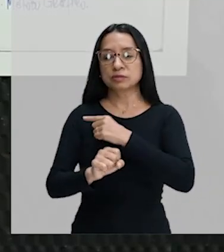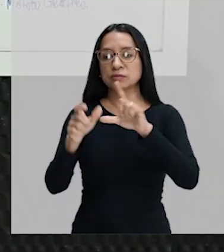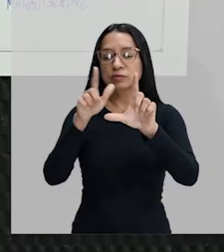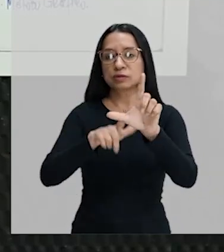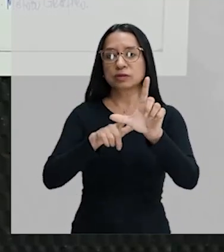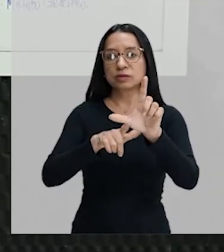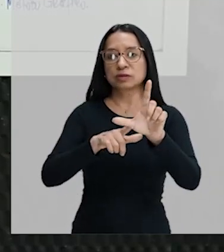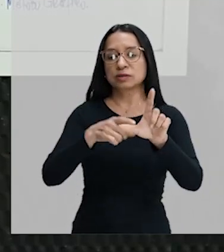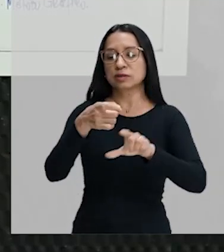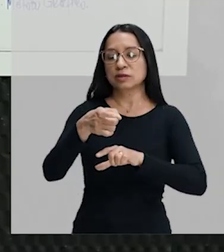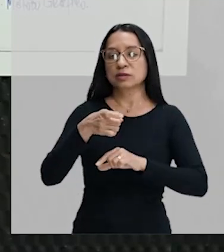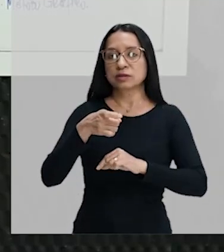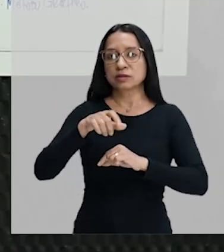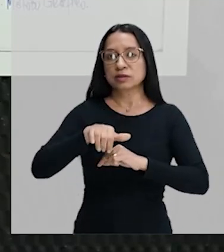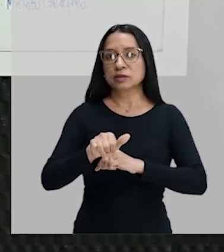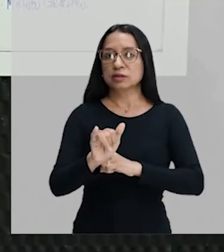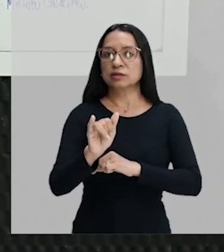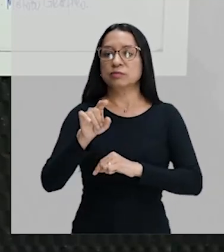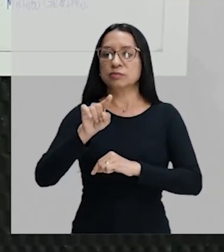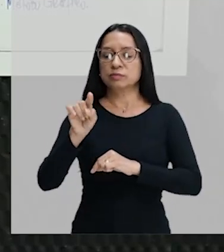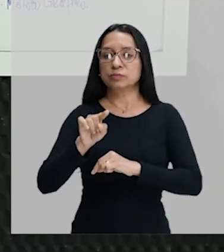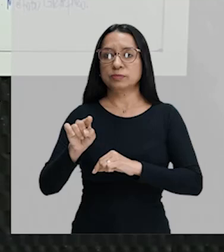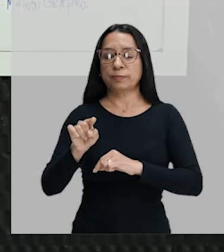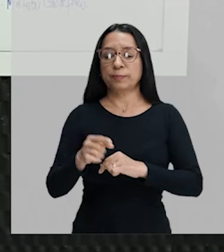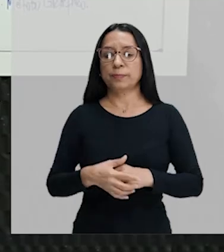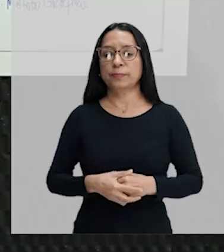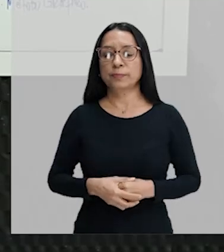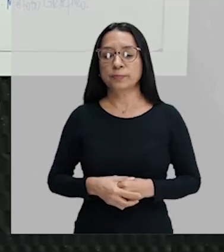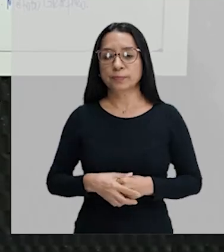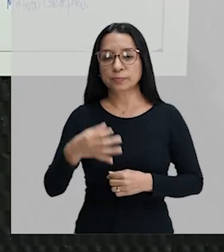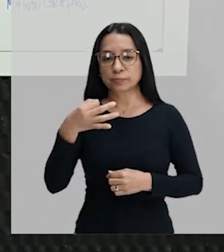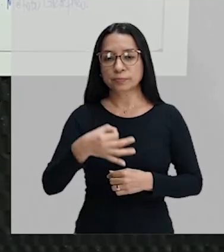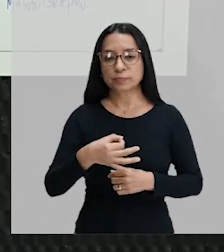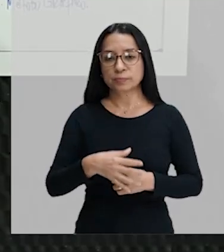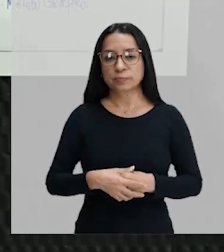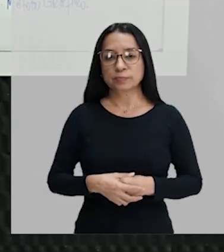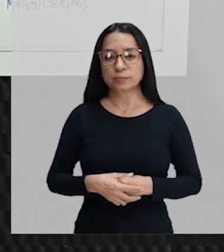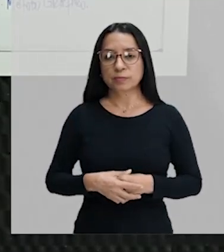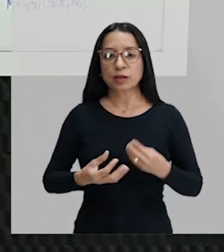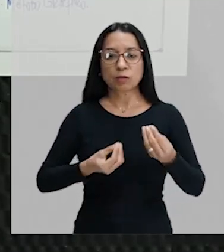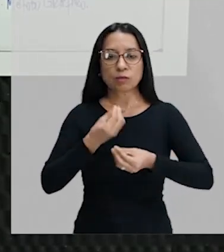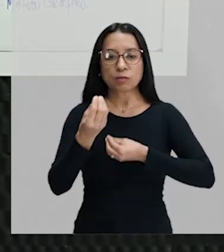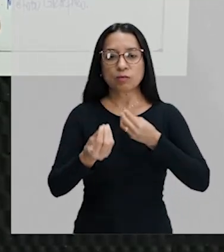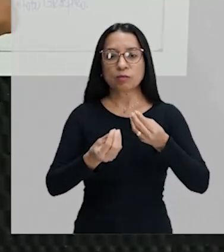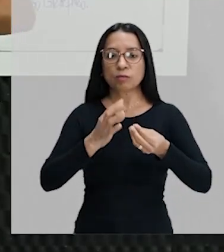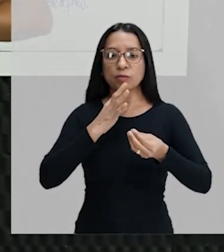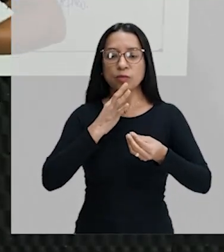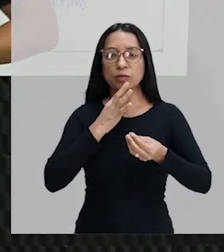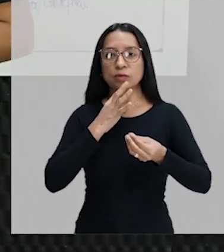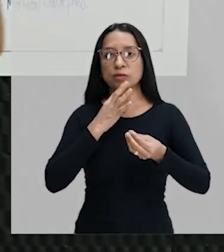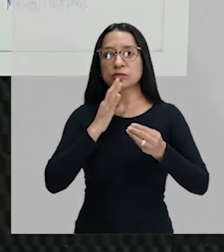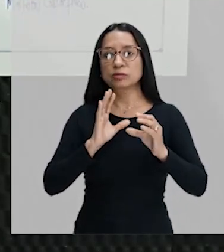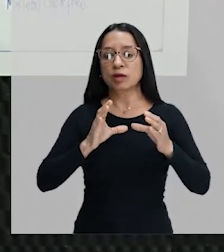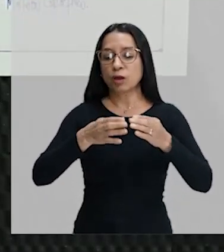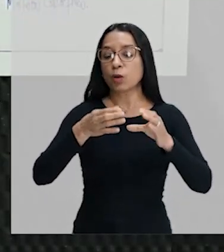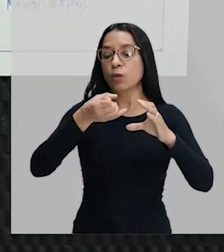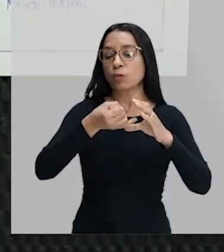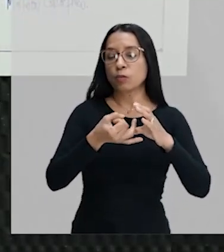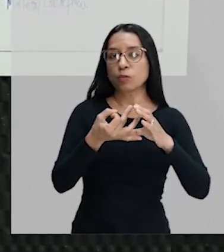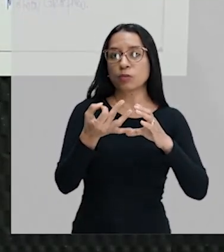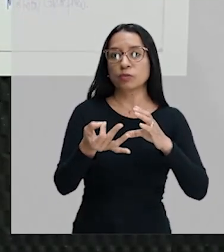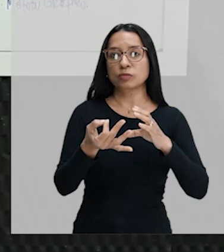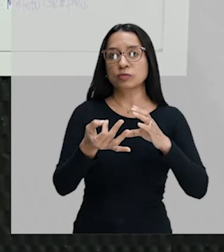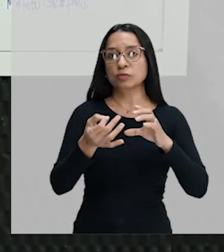incógnitas x, y e z. Certo? Então, como é que eu reconheço? É um conjunto, né? Geralmente vem